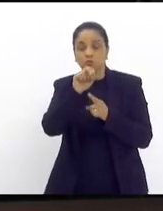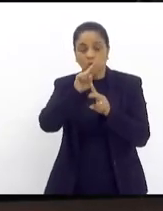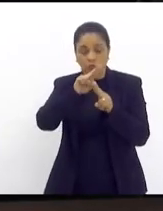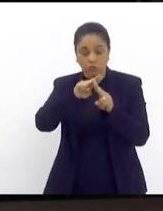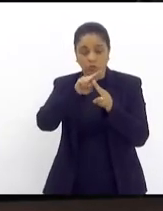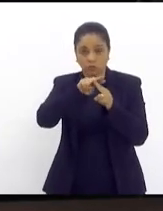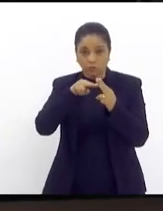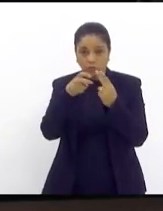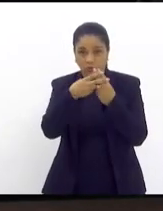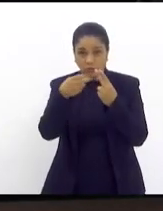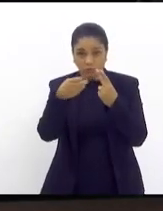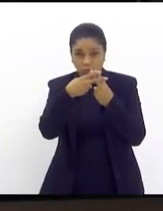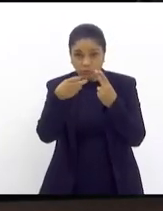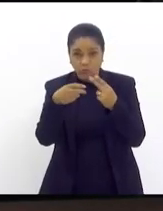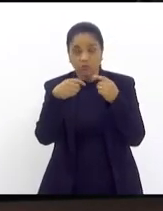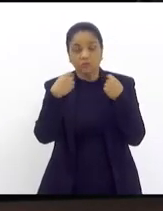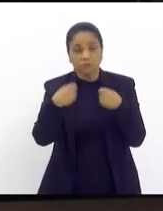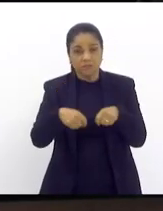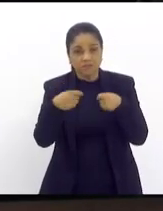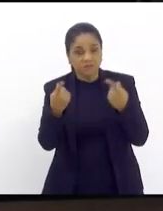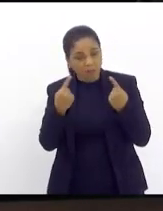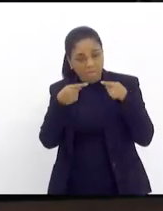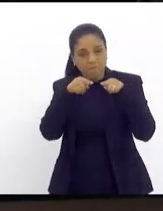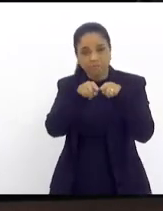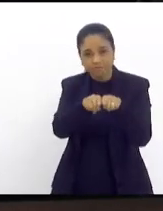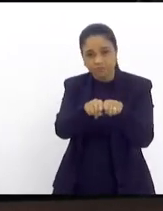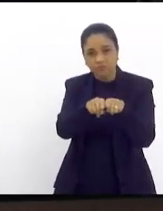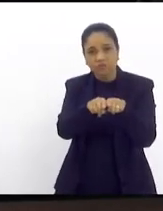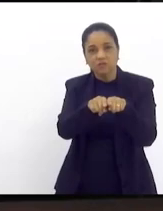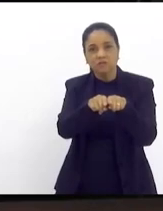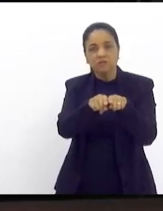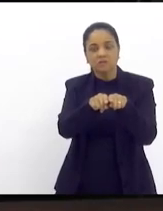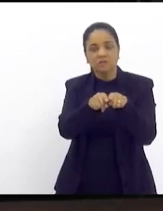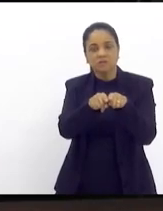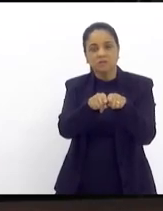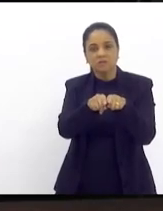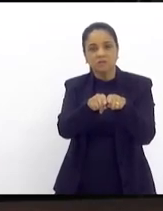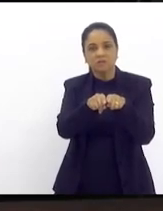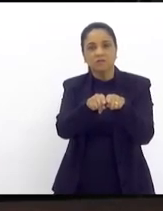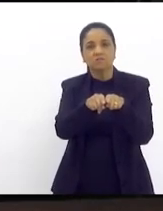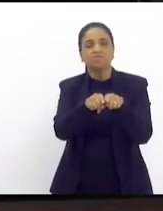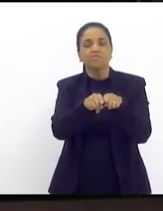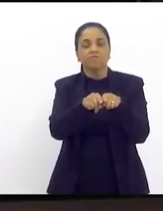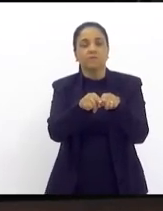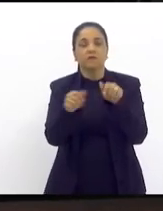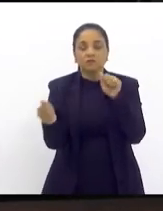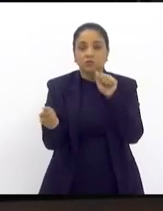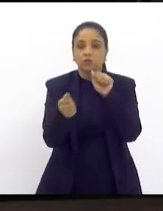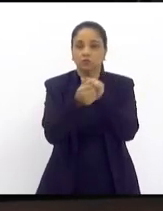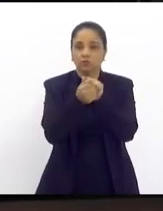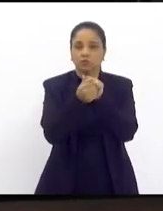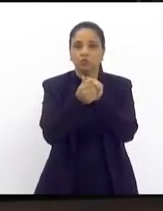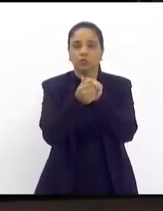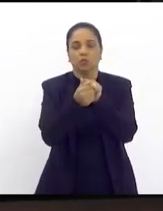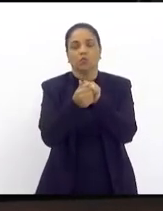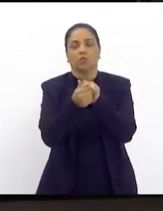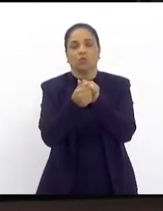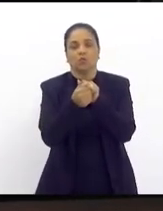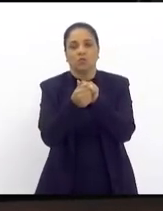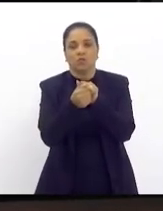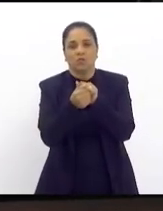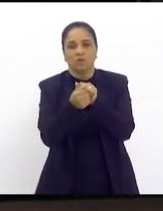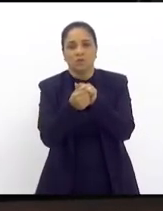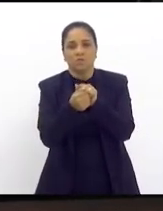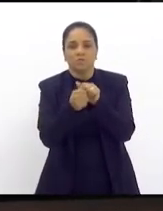irmanado com suas que é o sistema único de assistência justamente porque essas